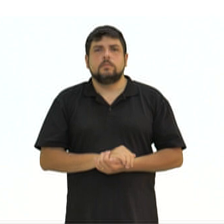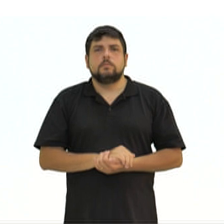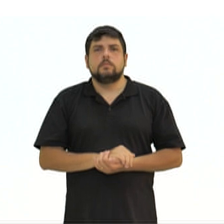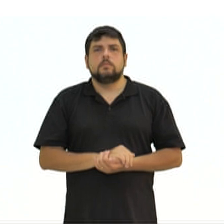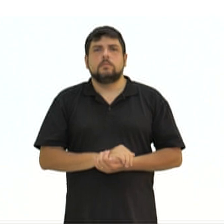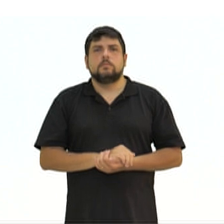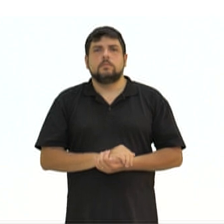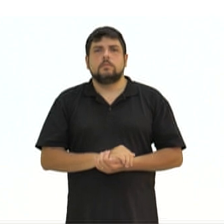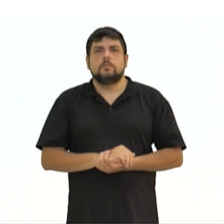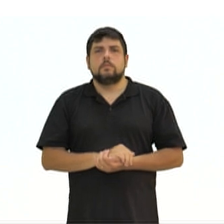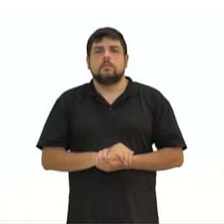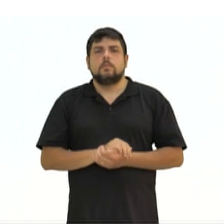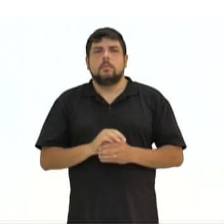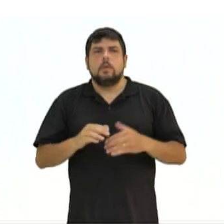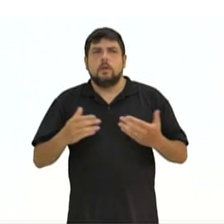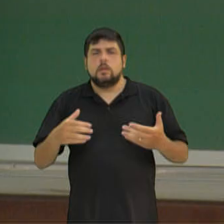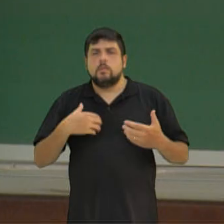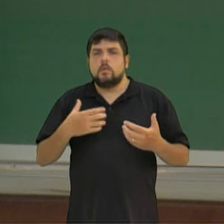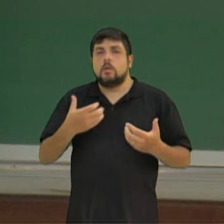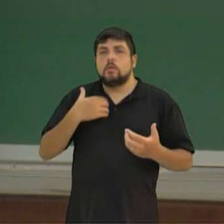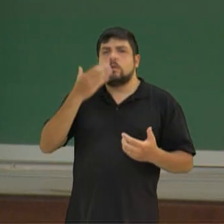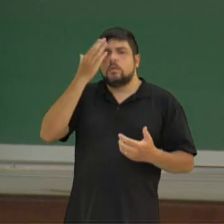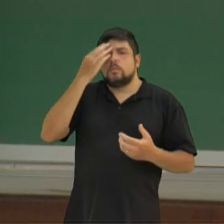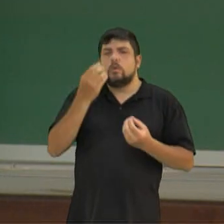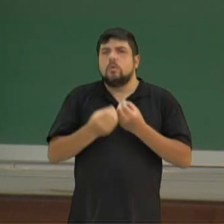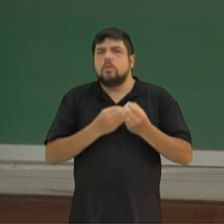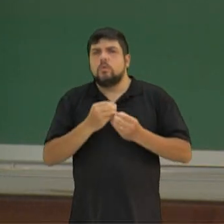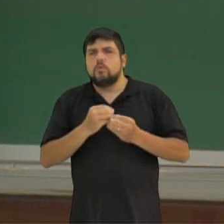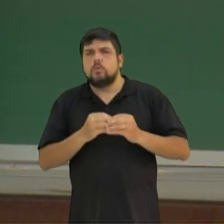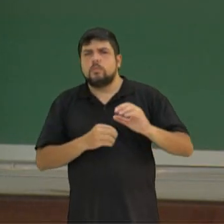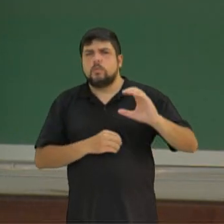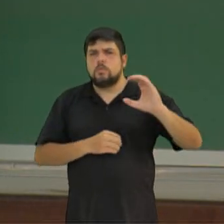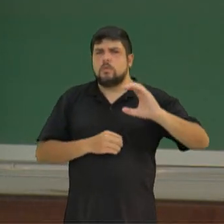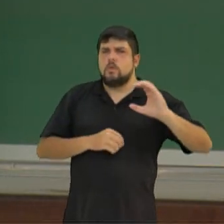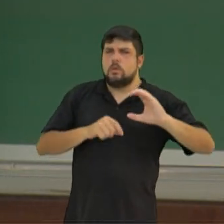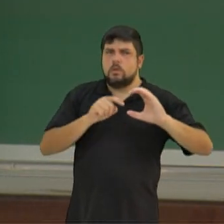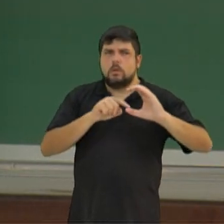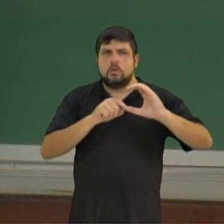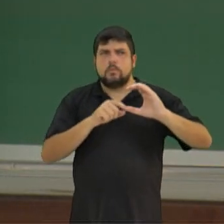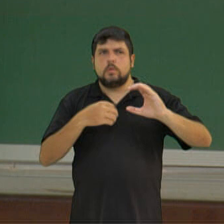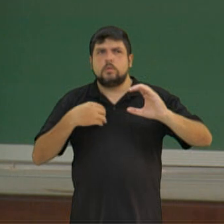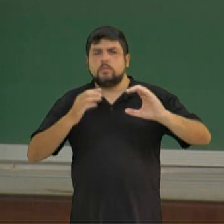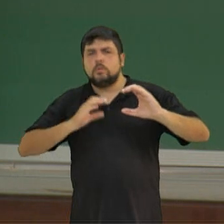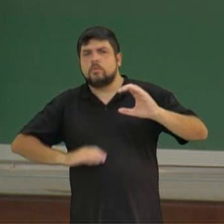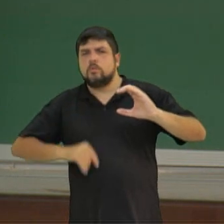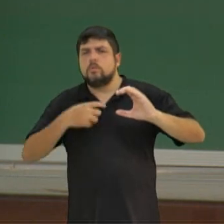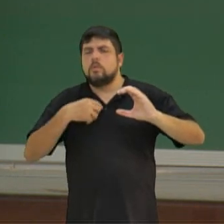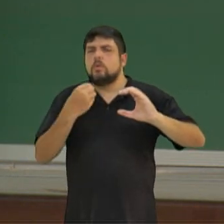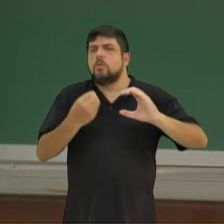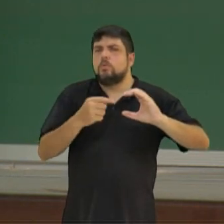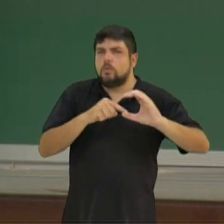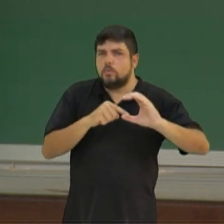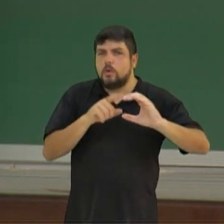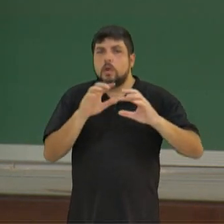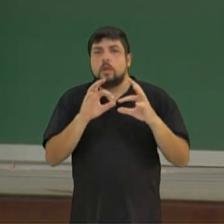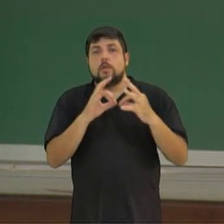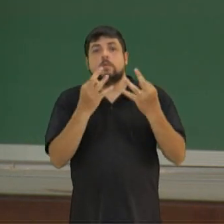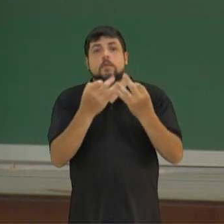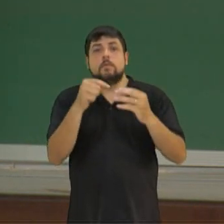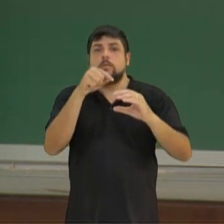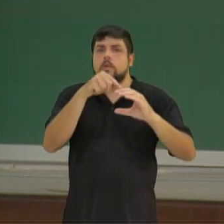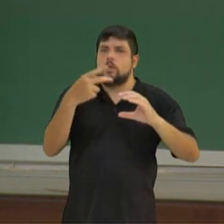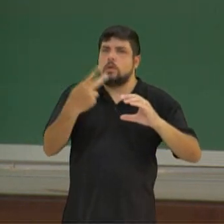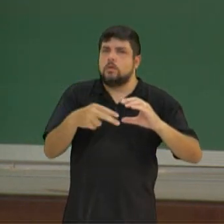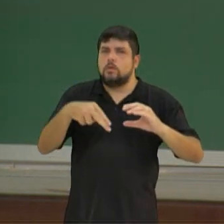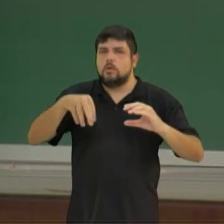Na2CO3, tá? Então, eu quero saber como que o carbono vai se comportar, visto que ele pertence à família que tem NOx variáveis. Então,